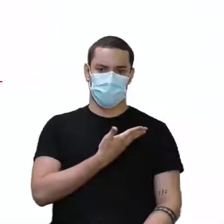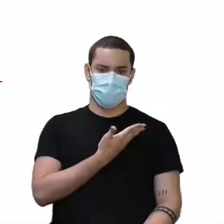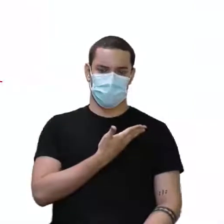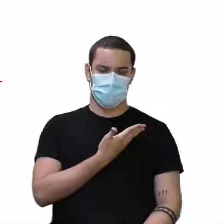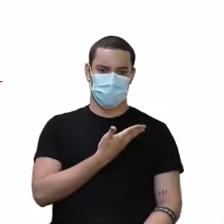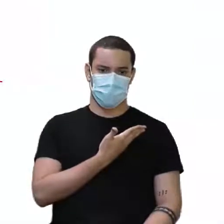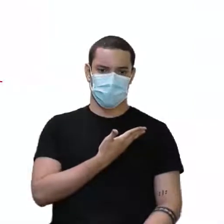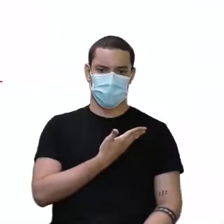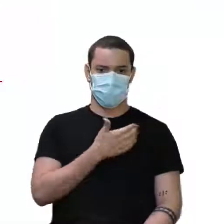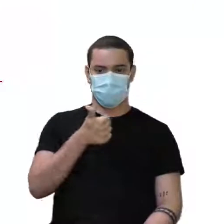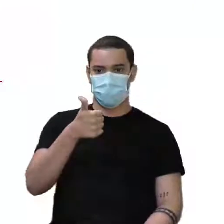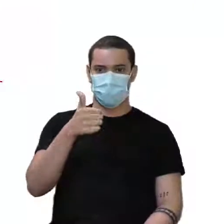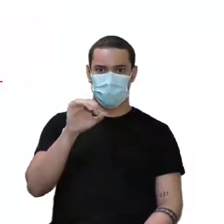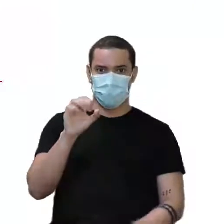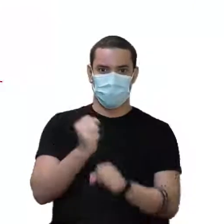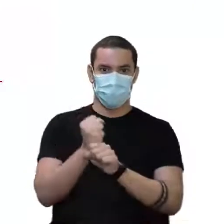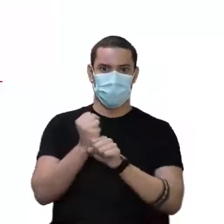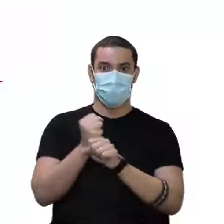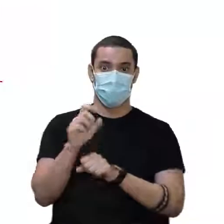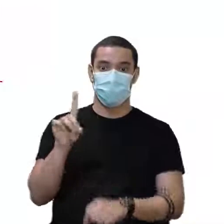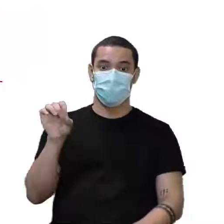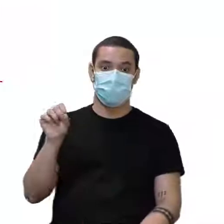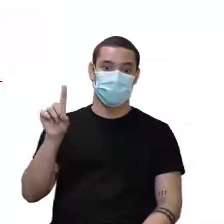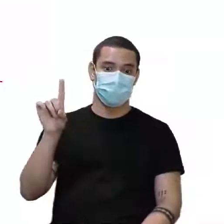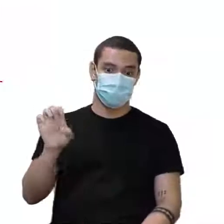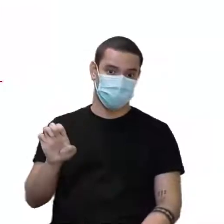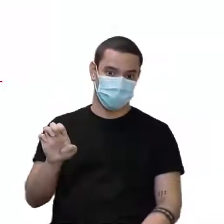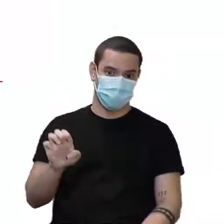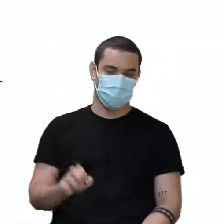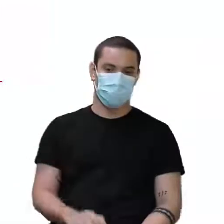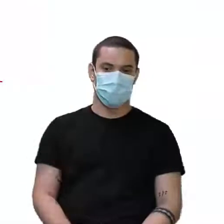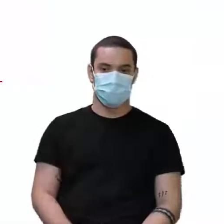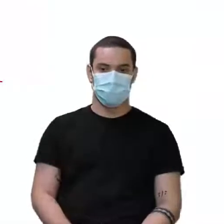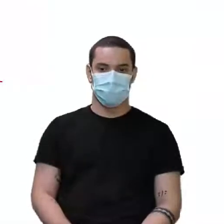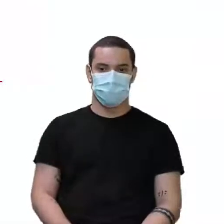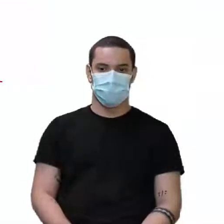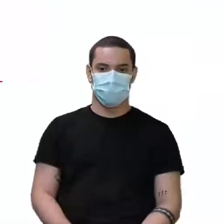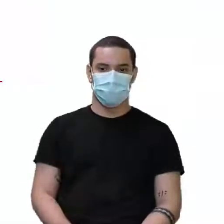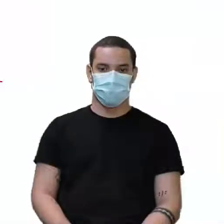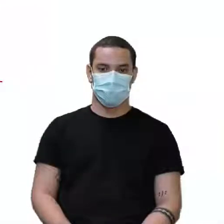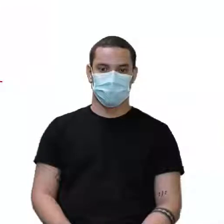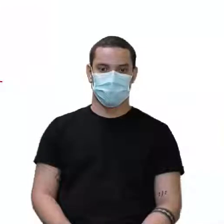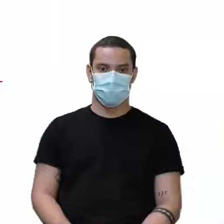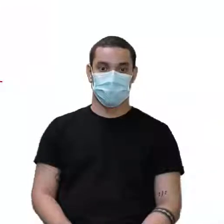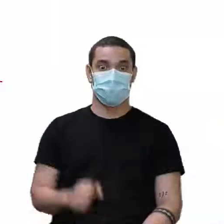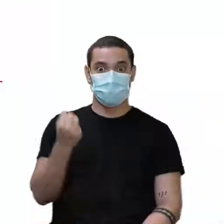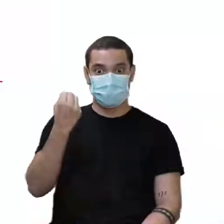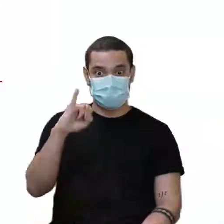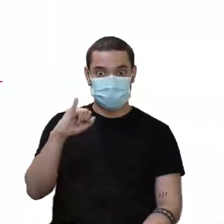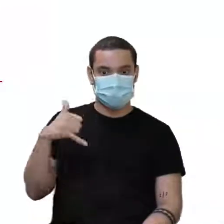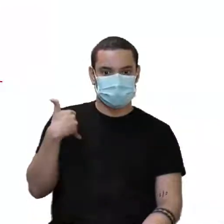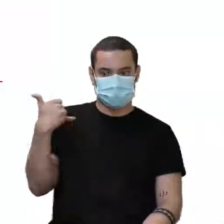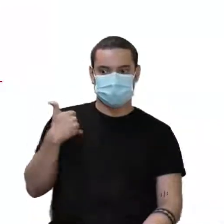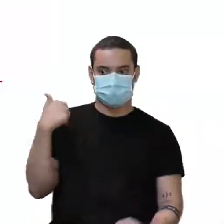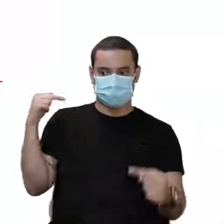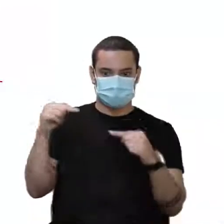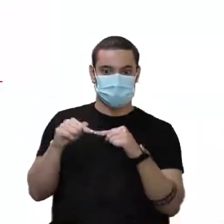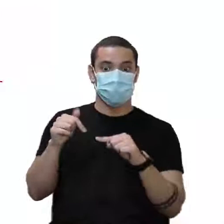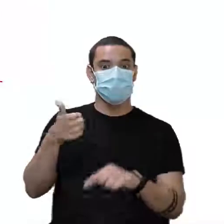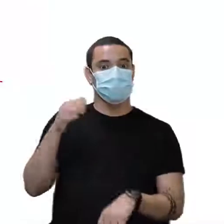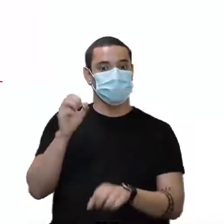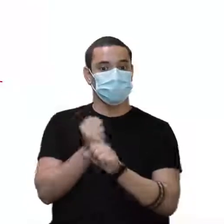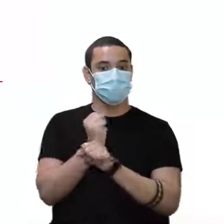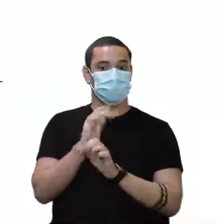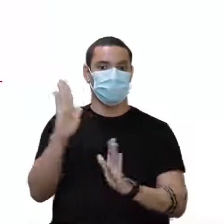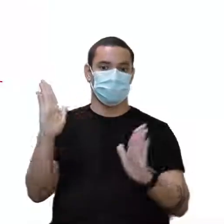amiga. Há 10 anos ou desde 10 anos? Aqui no caso não é de idade não, tá? Se fosse de idade, beleza, mas aqui é 10 anos